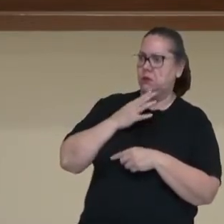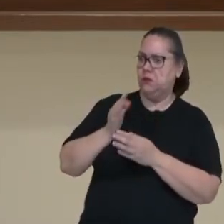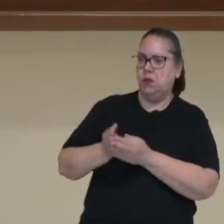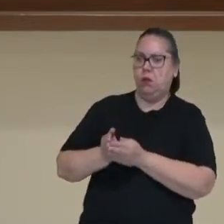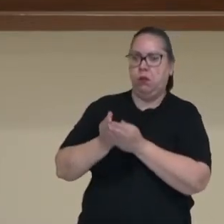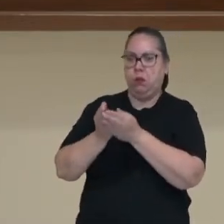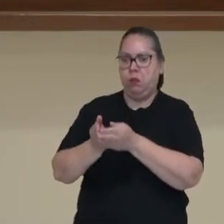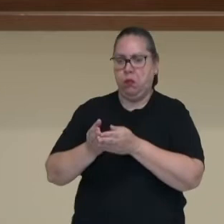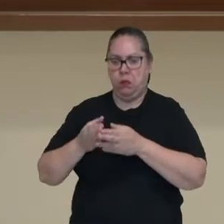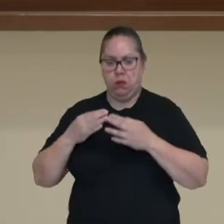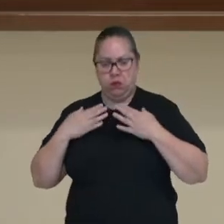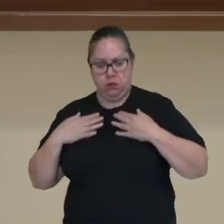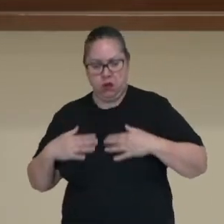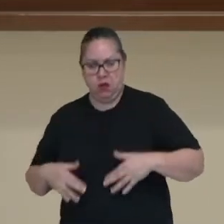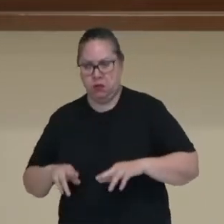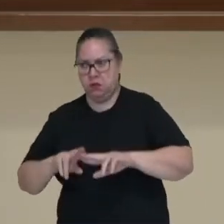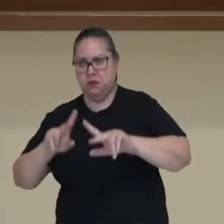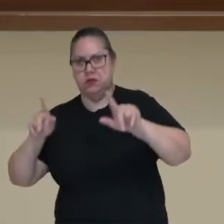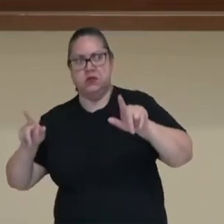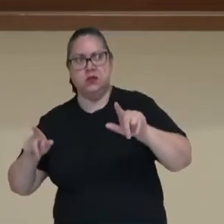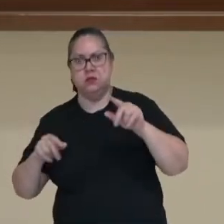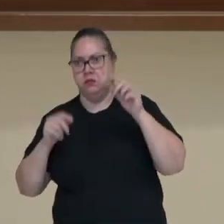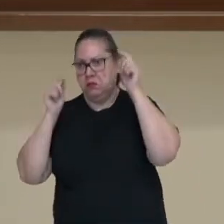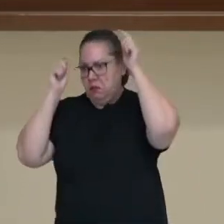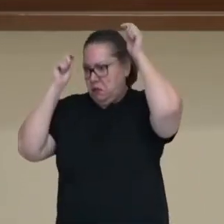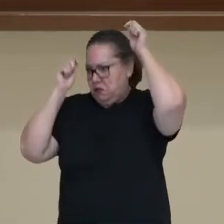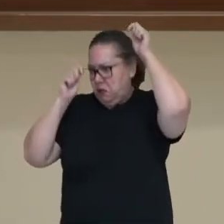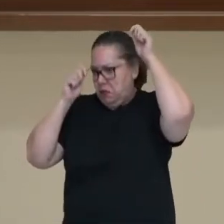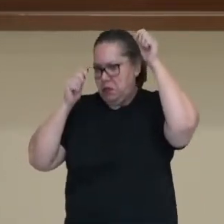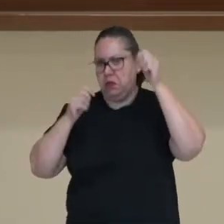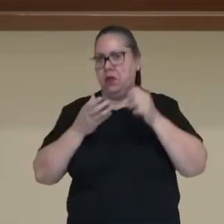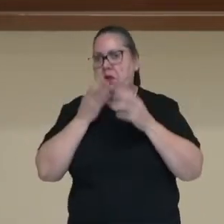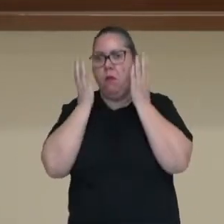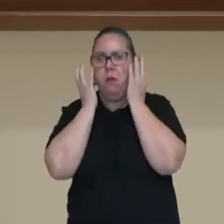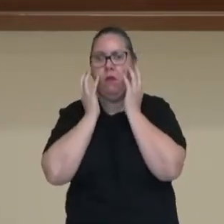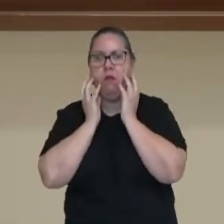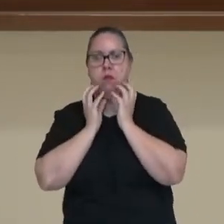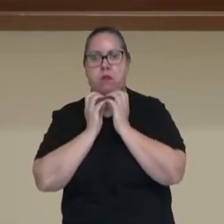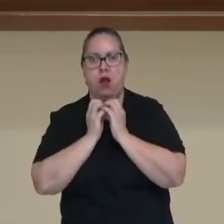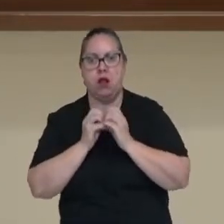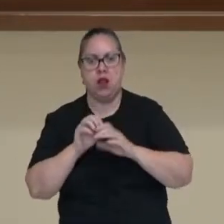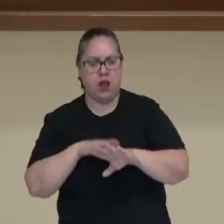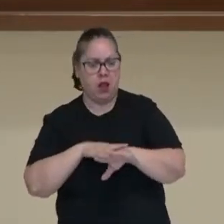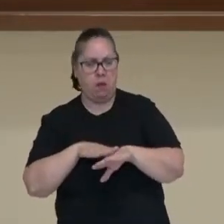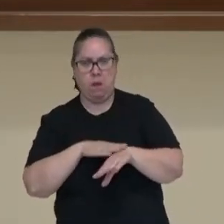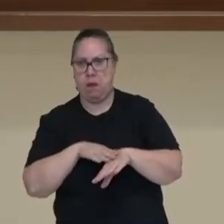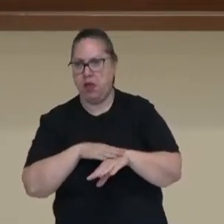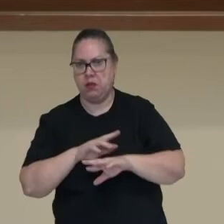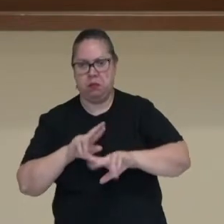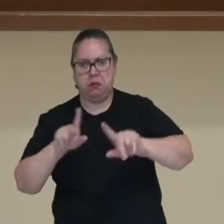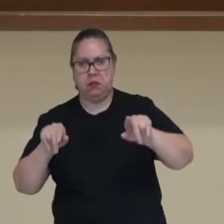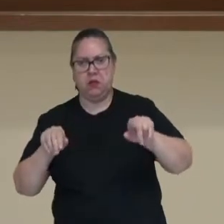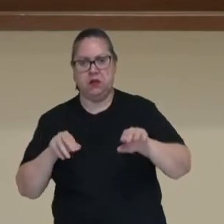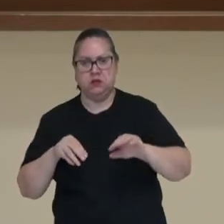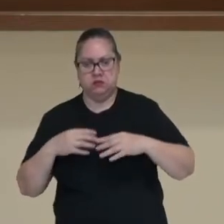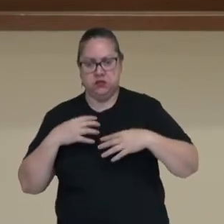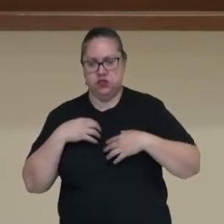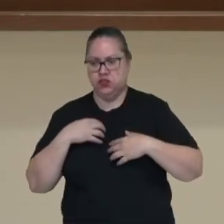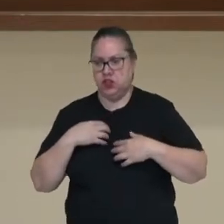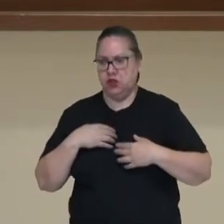com aquela vestimenta totalmente diferente, né? A barba, a cor da pele totalmente diferente, aquela forma